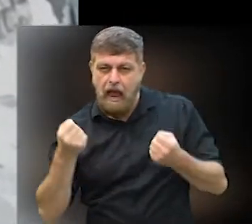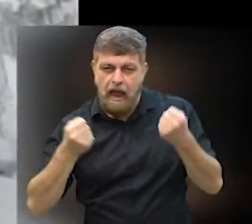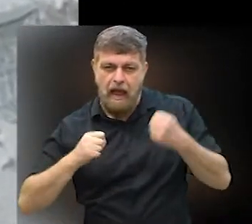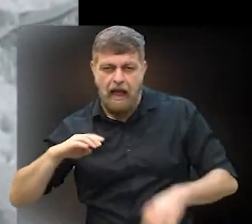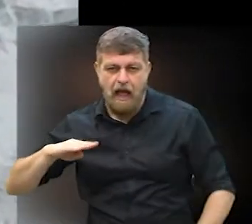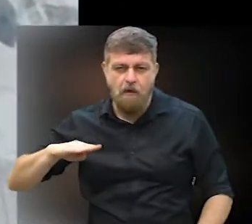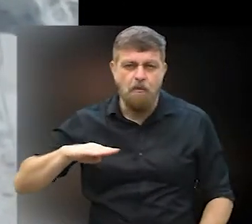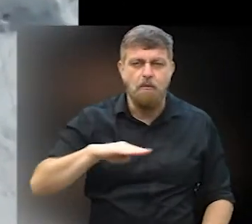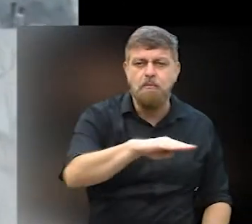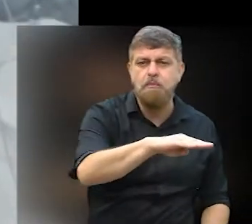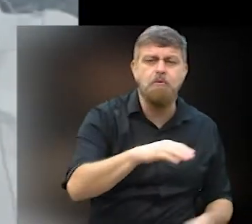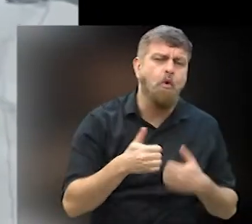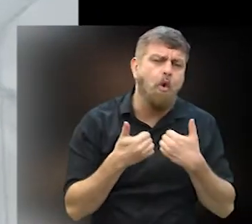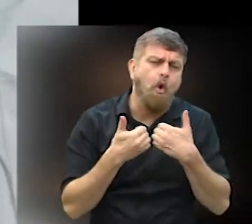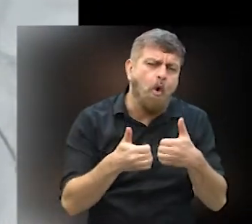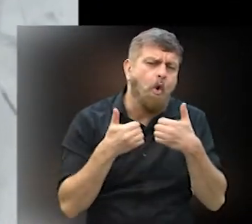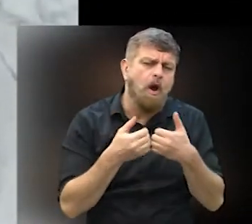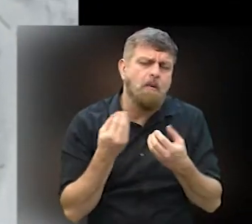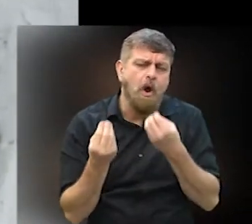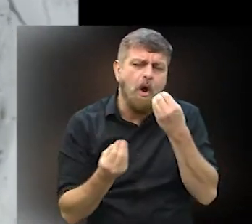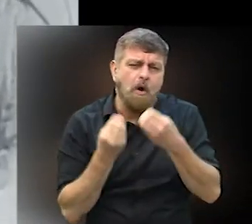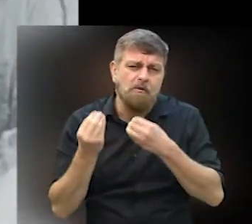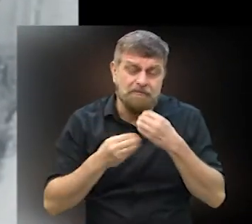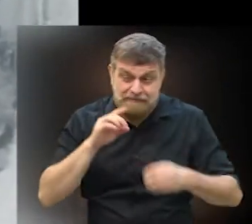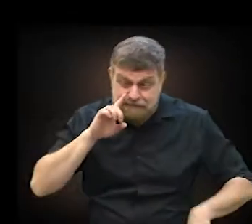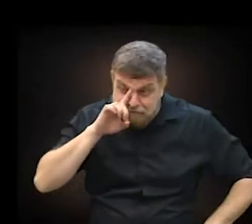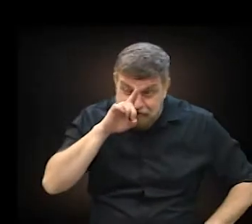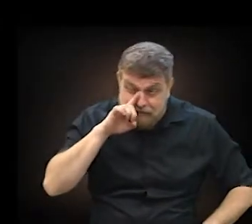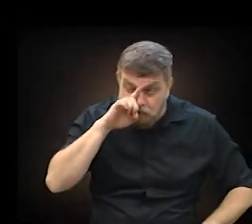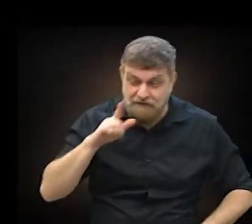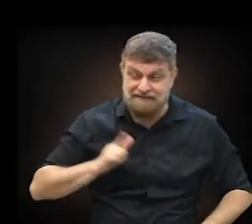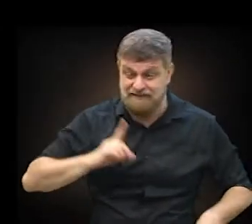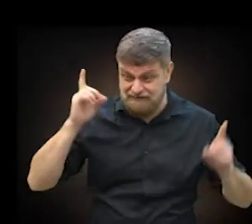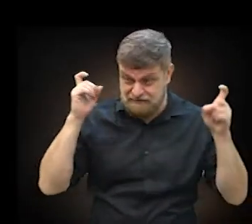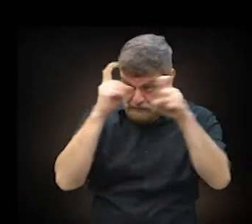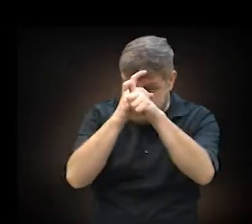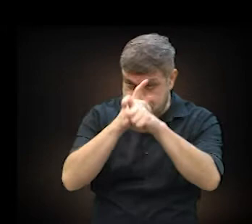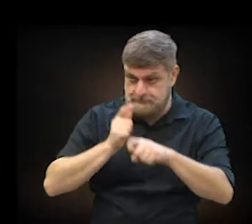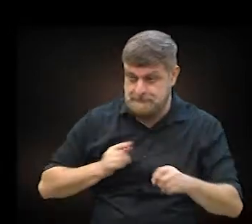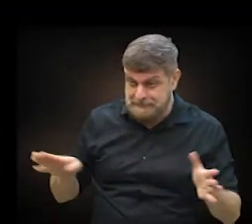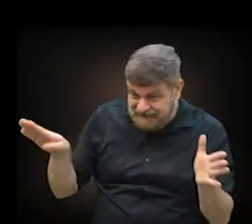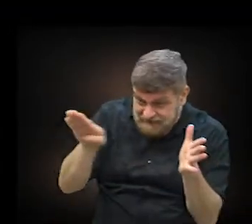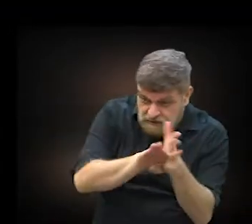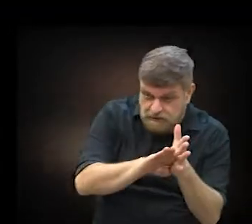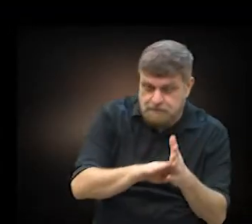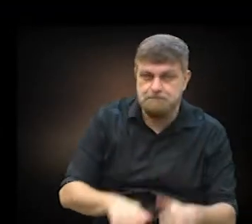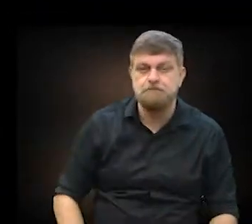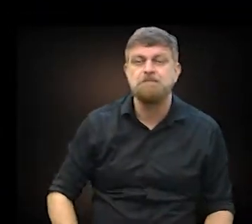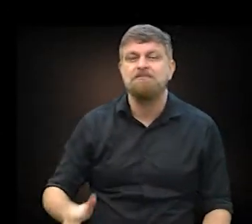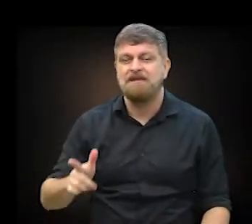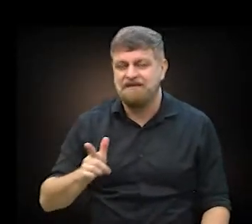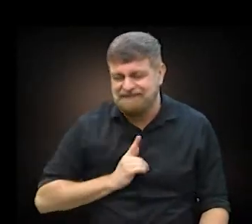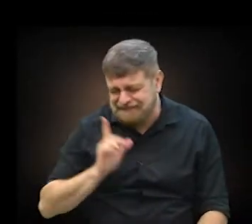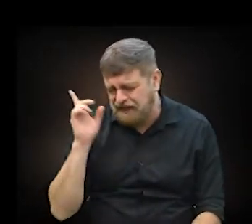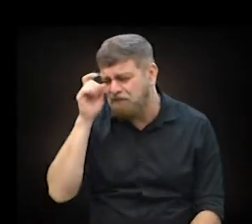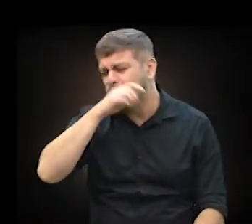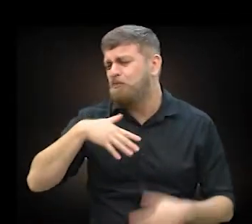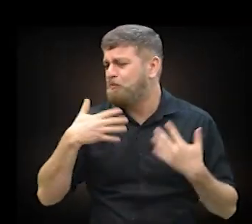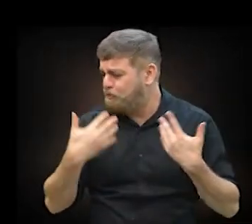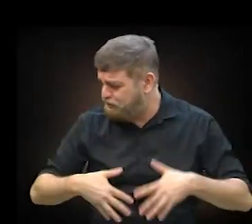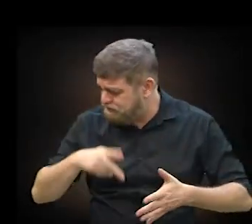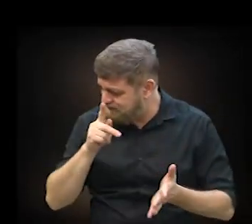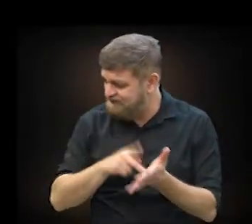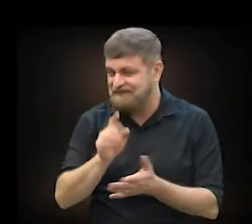carro, tem trajeto de ônibus, é muito perrengue para chegar até o Monte Everest, Aretha? É muito perrengue para chegar